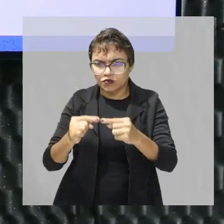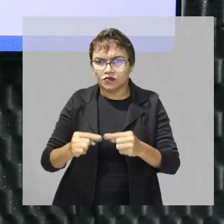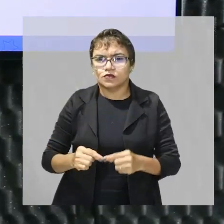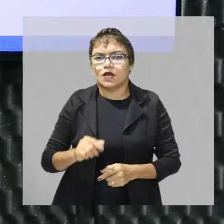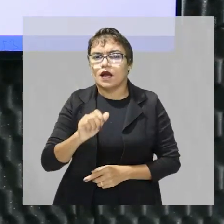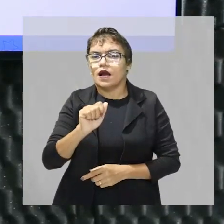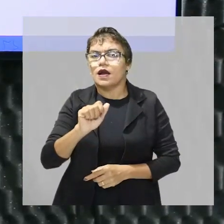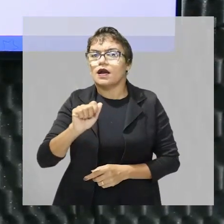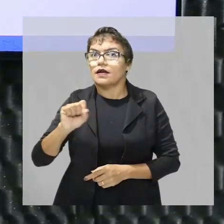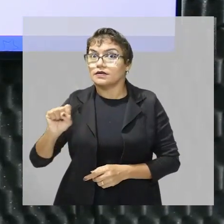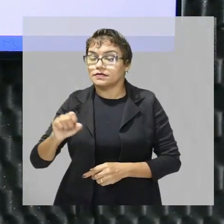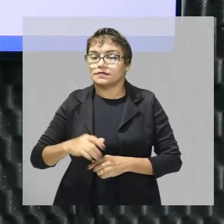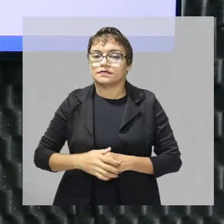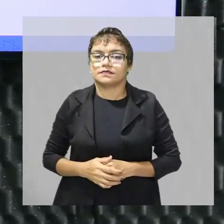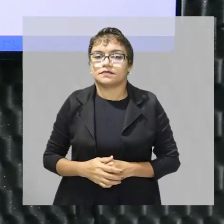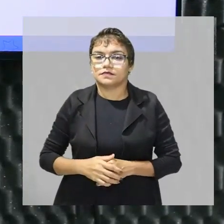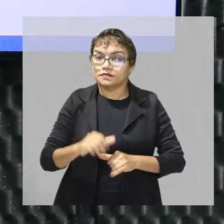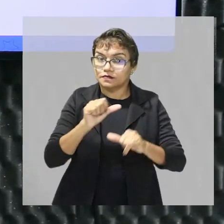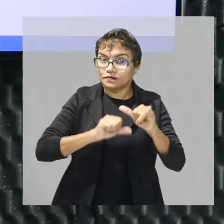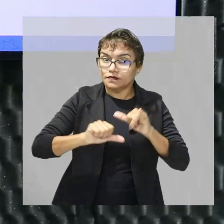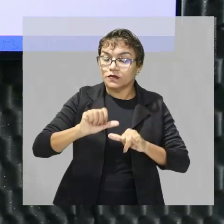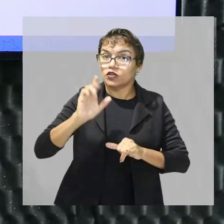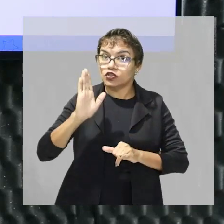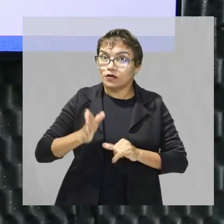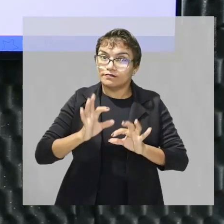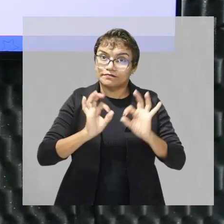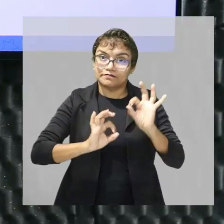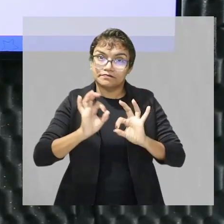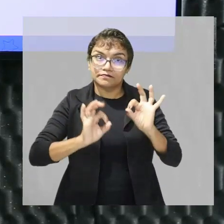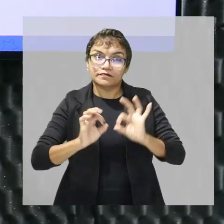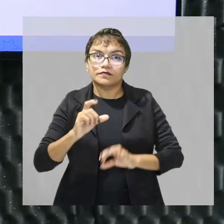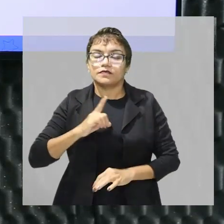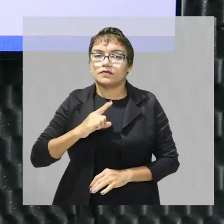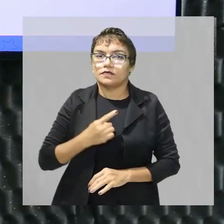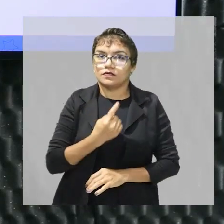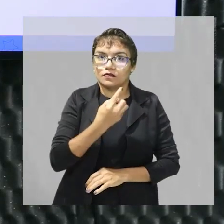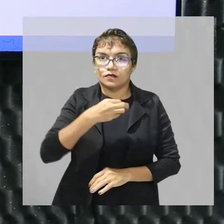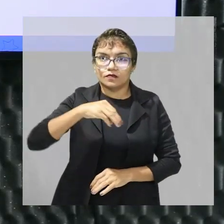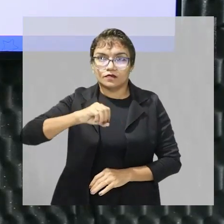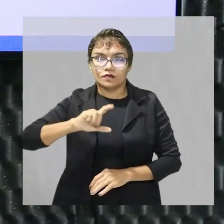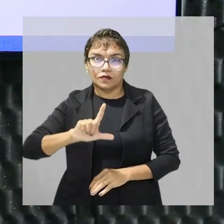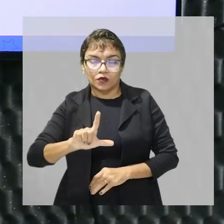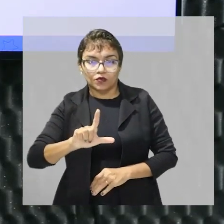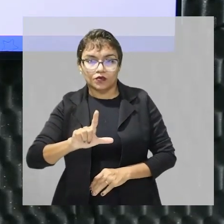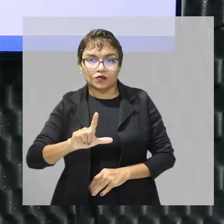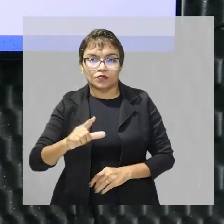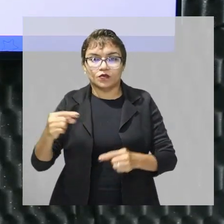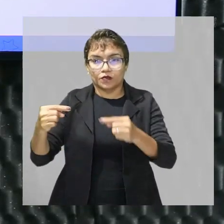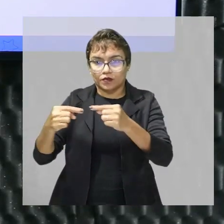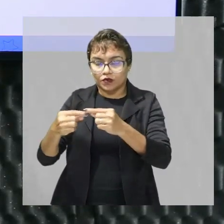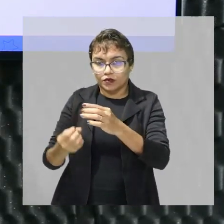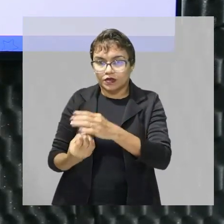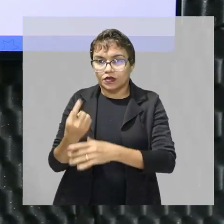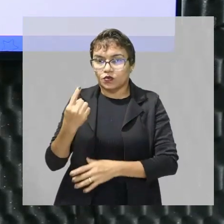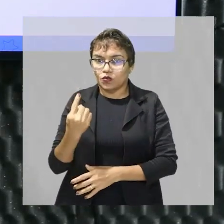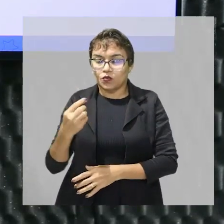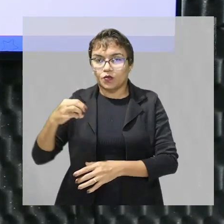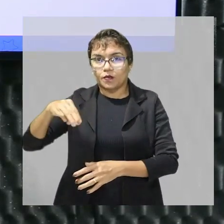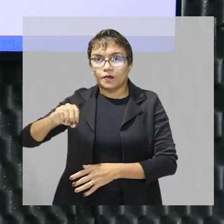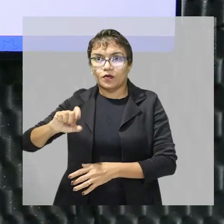AS. A reação já está balanceada. Eu tenho 1 mol do reagente gerando 1 mol do